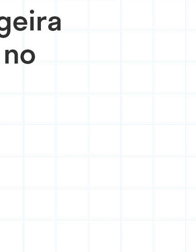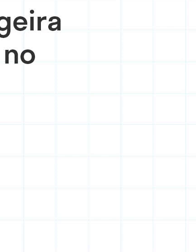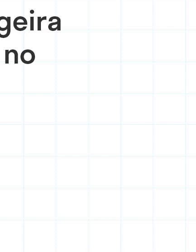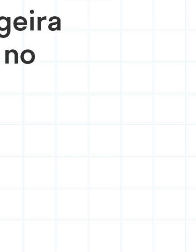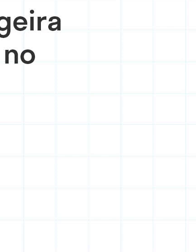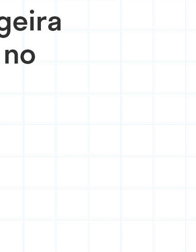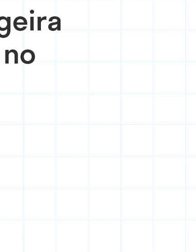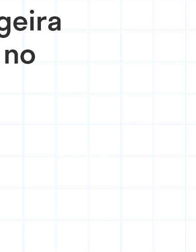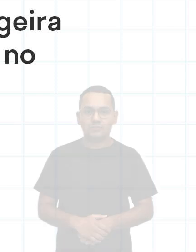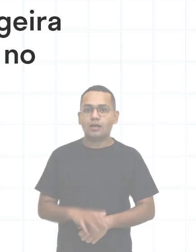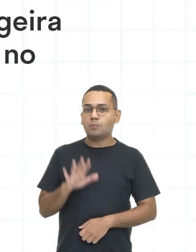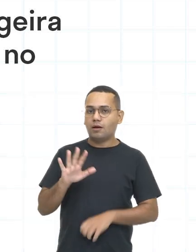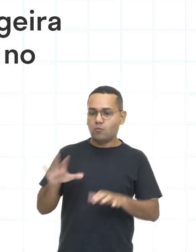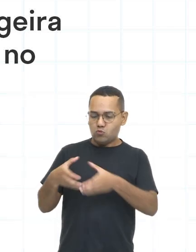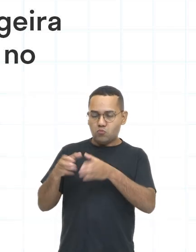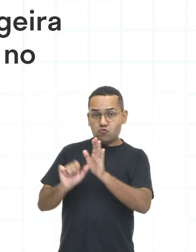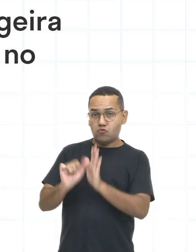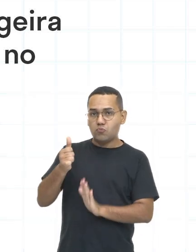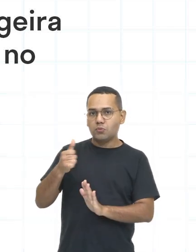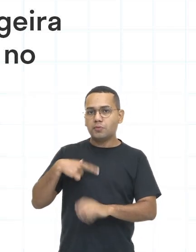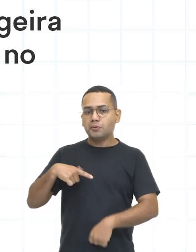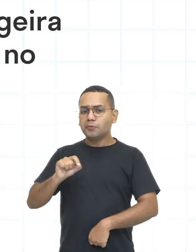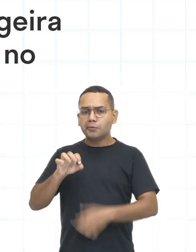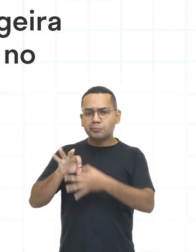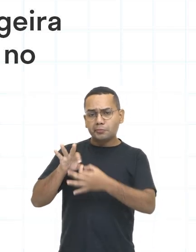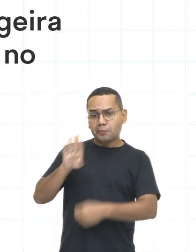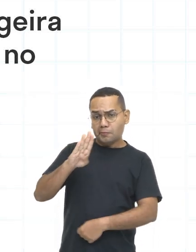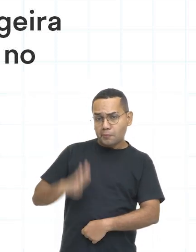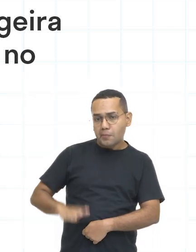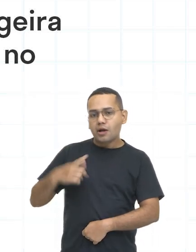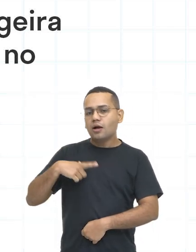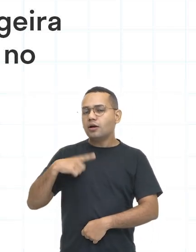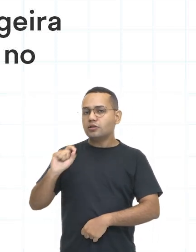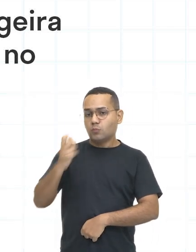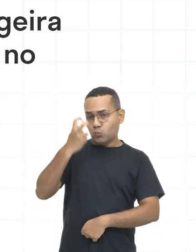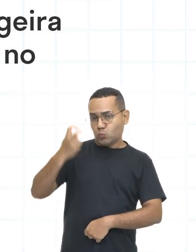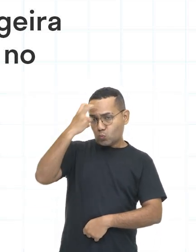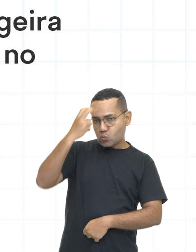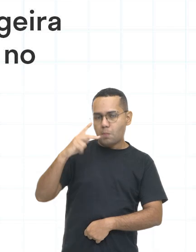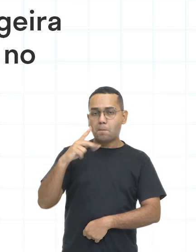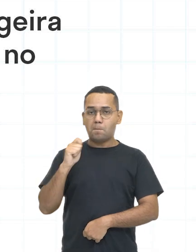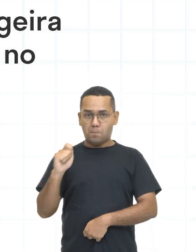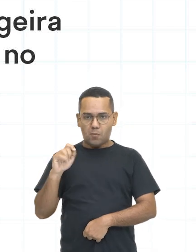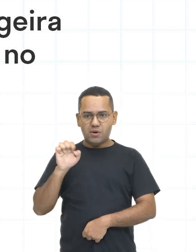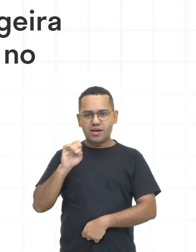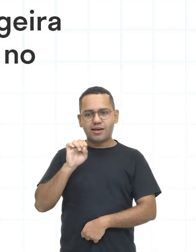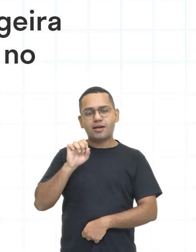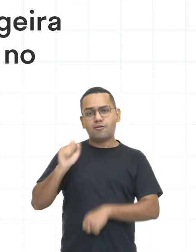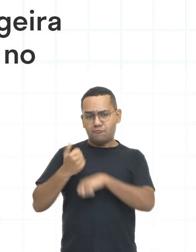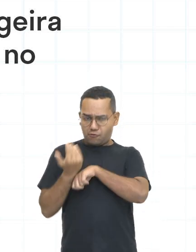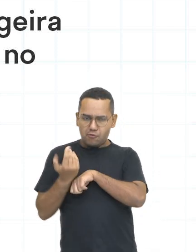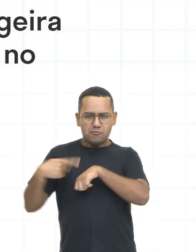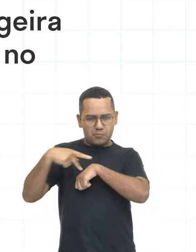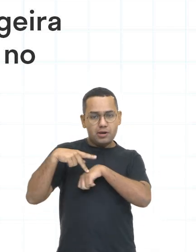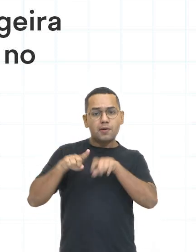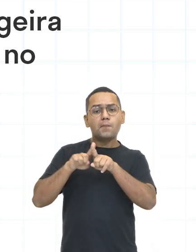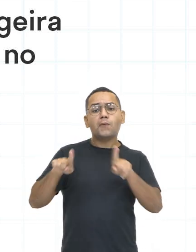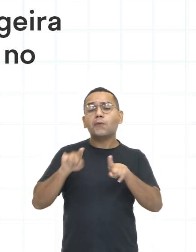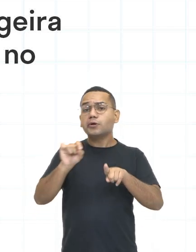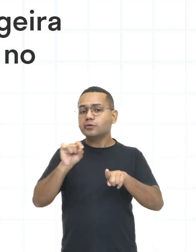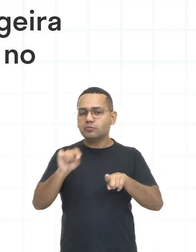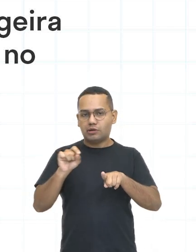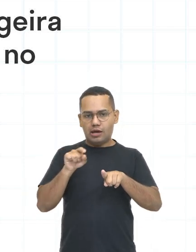Brasil com a cultura pop estrangeira, e foi através dela que o rock se popularizou